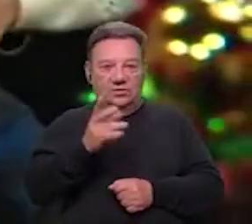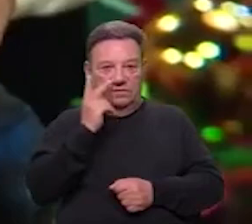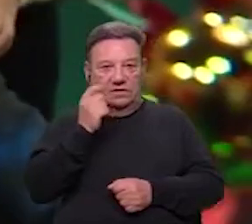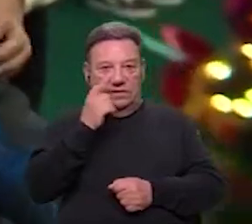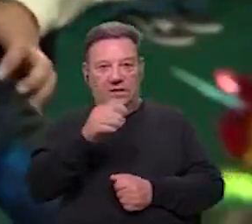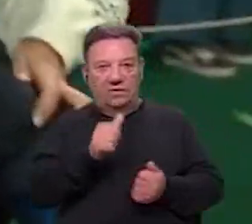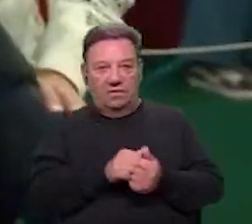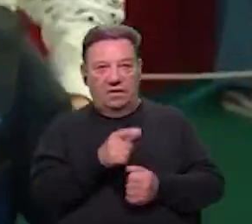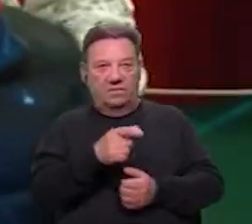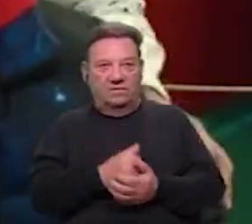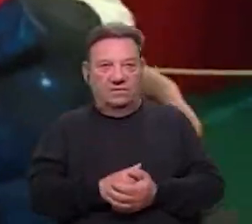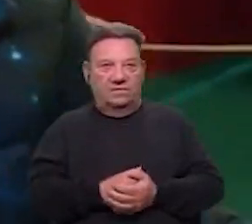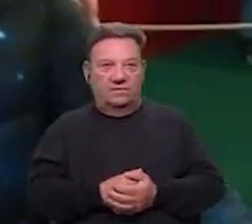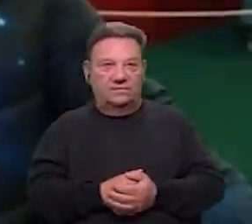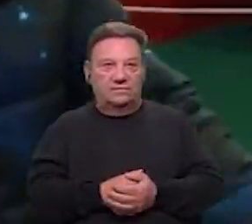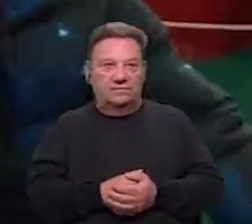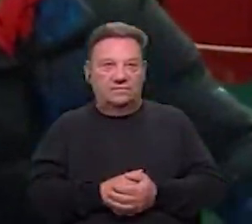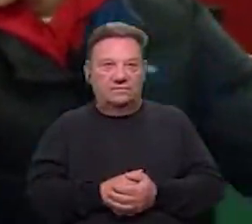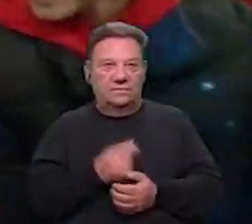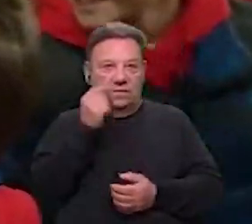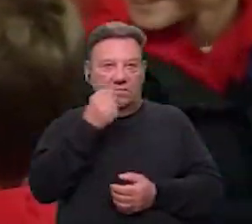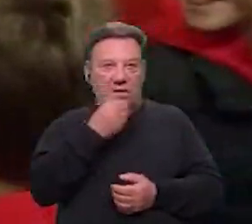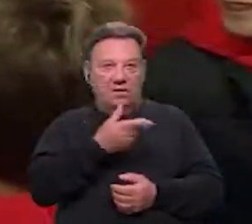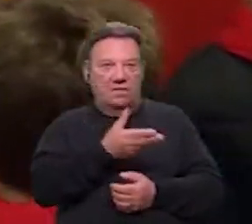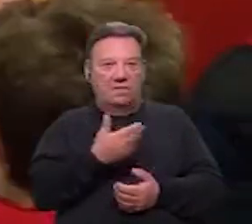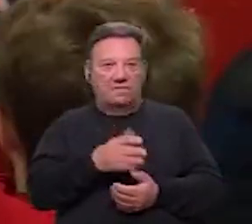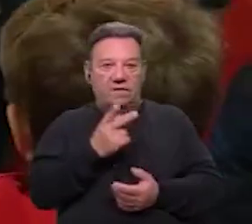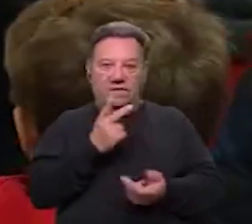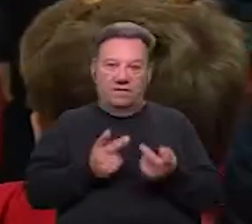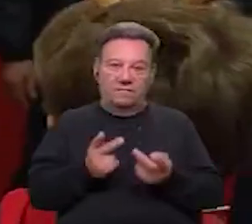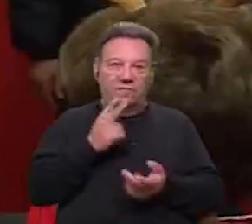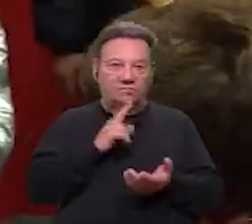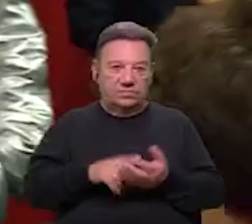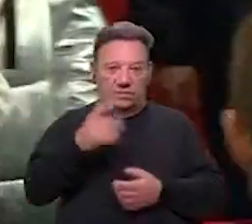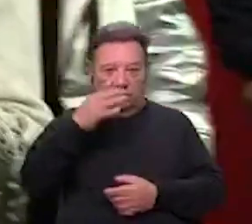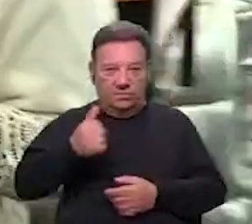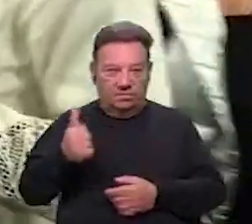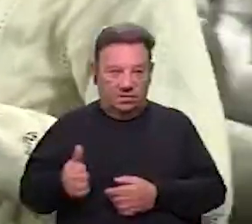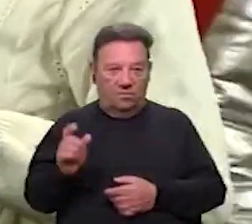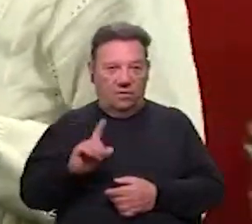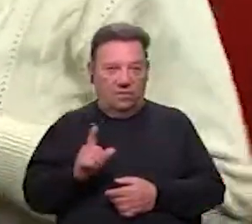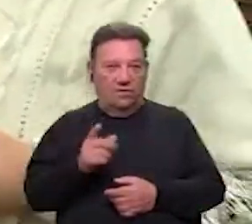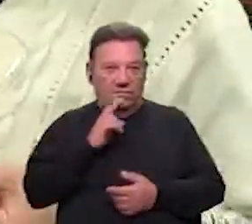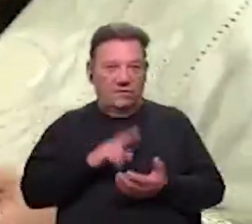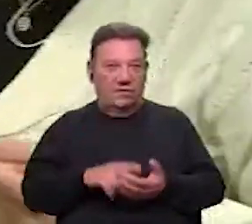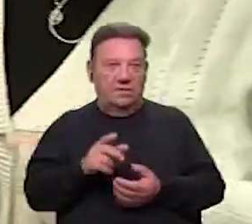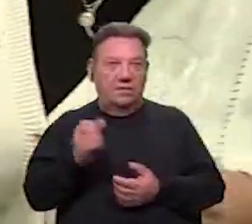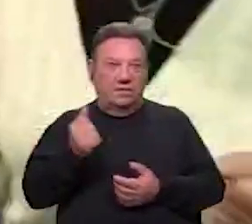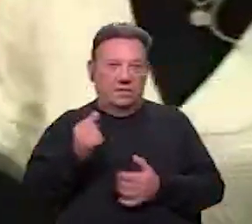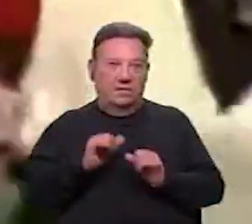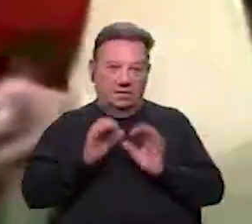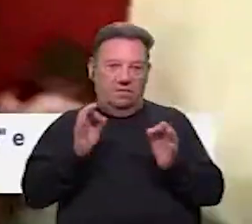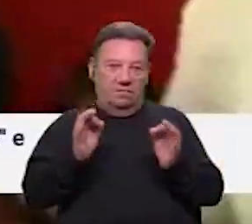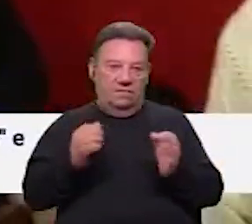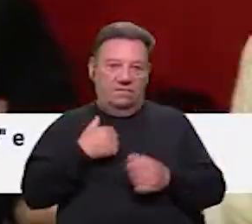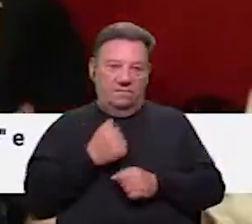está aqui ao vosso lado? É o Pai Natal que vai avaliar se realmente se portaram bem ou não, não é assim? Claro, como é evidente,